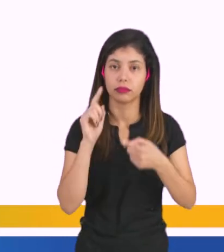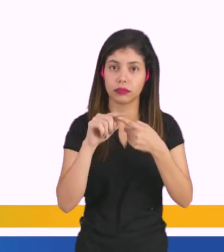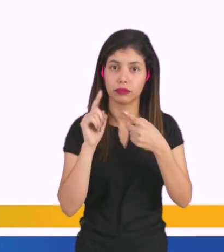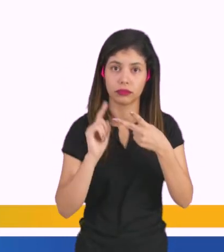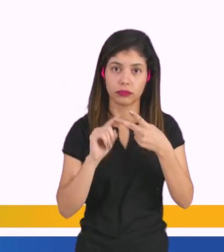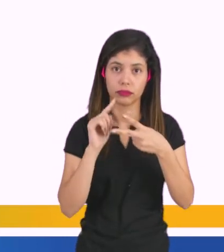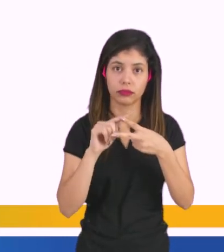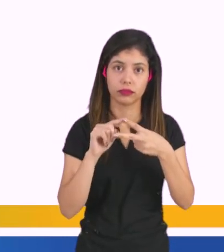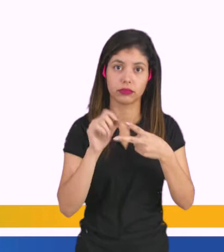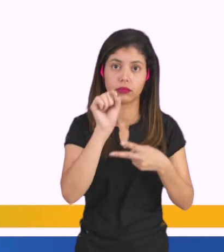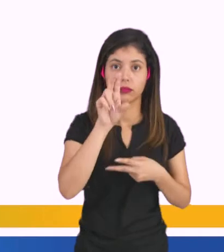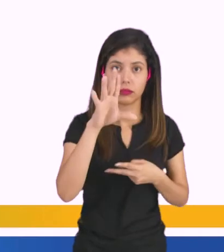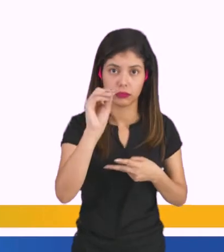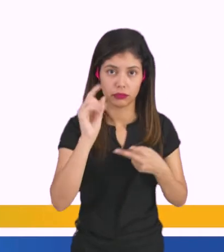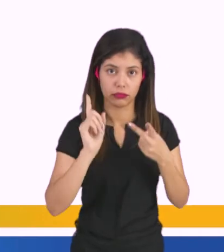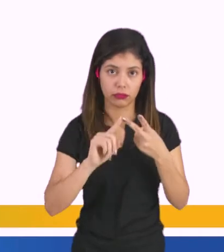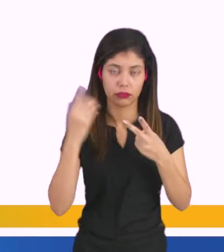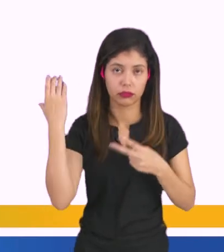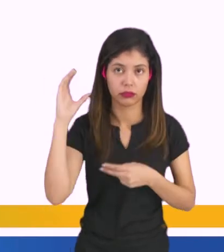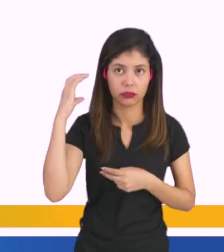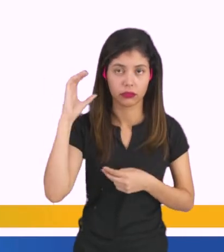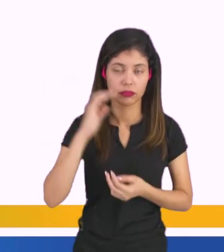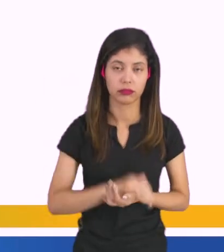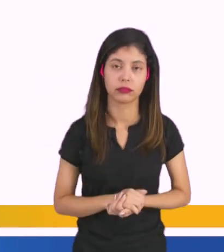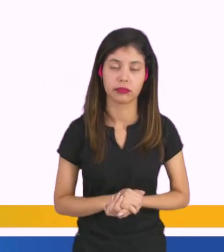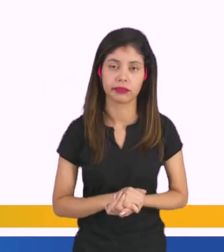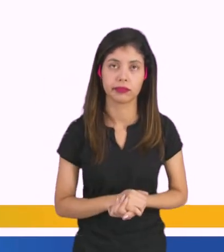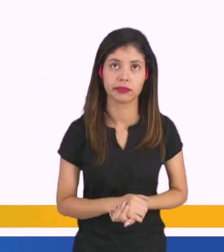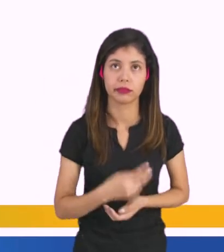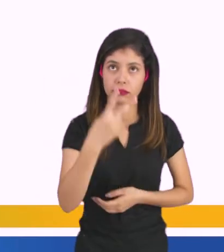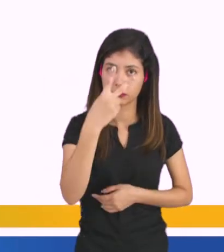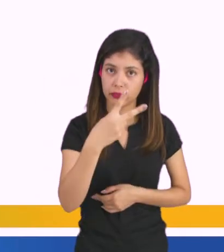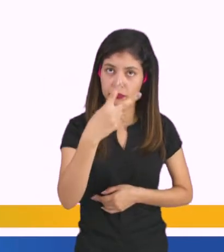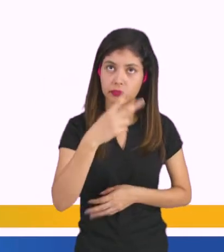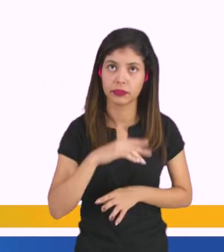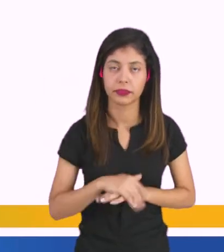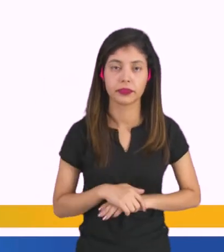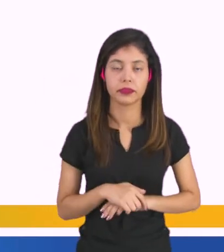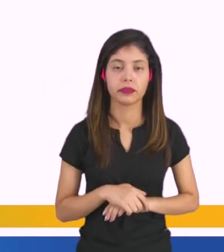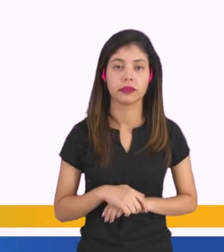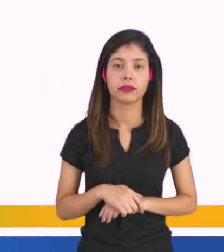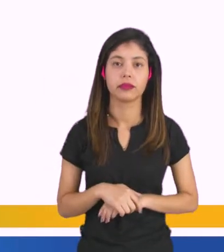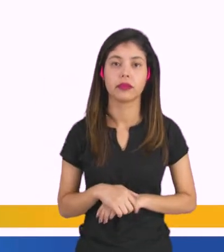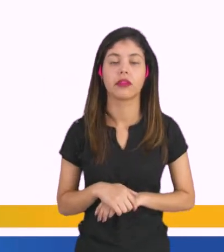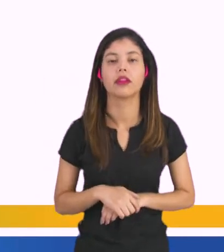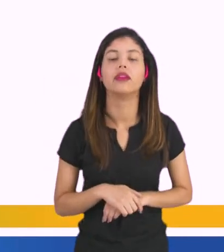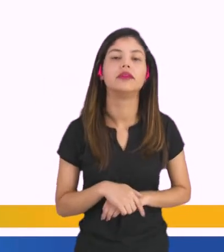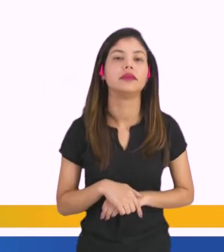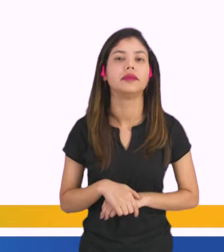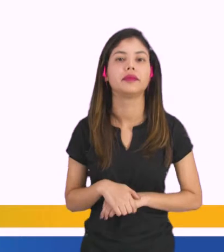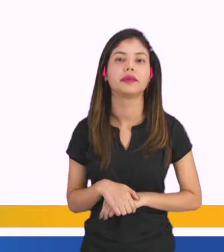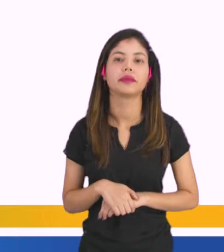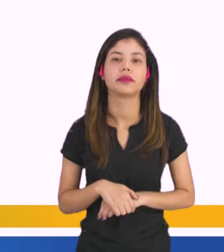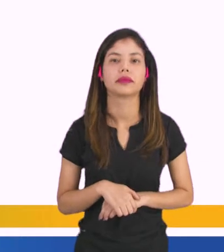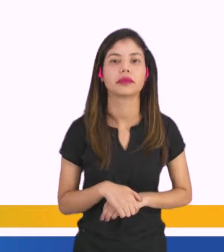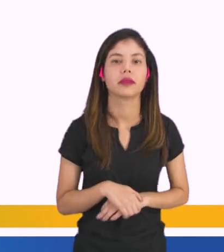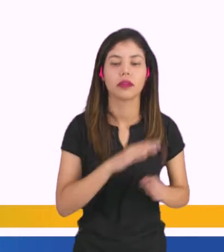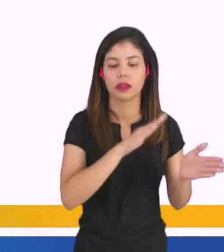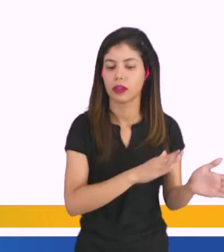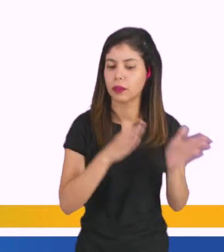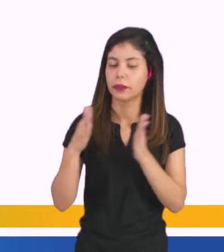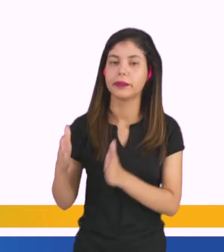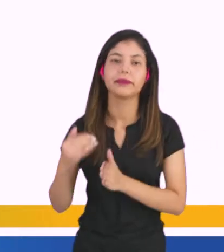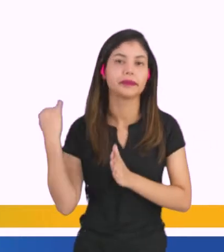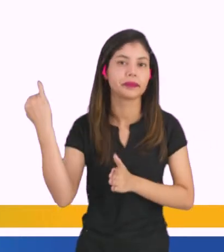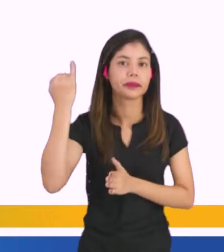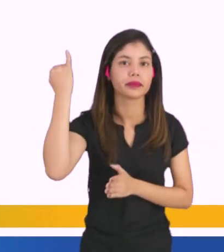tipos de bebida, suco e refrigerante. Então está lá o doisinho, o termo 2. E aí, a partir do